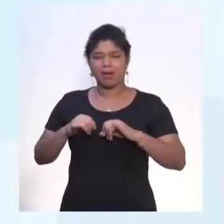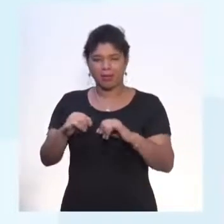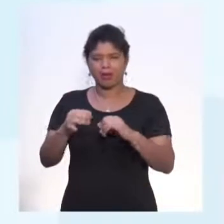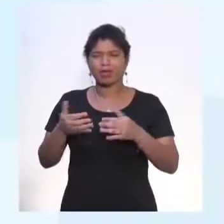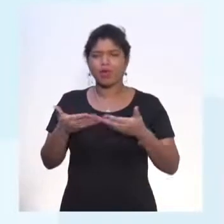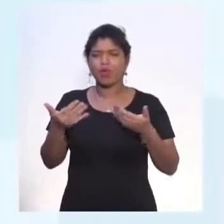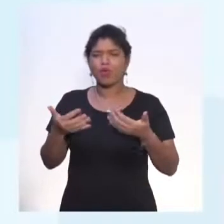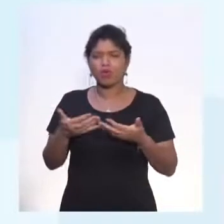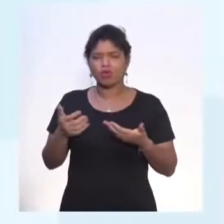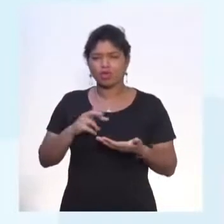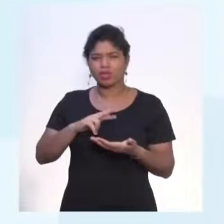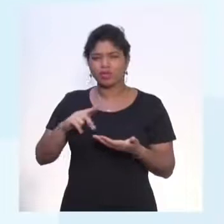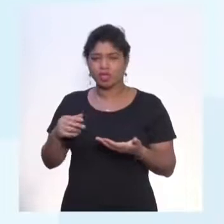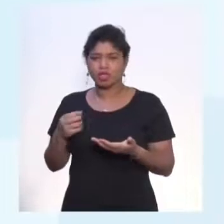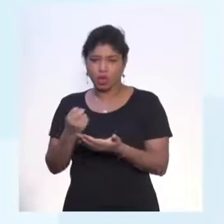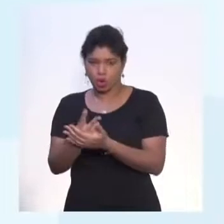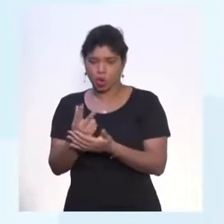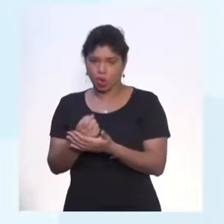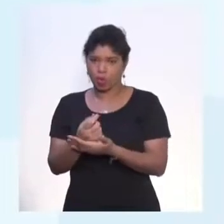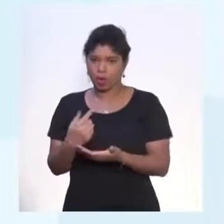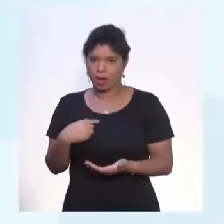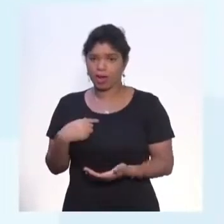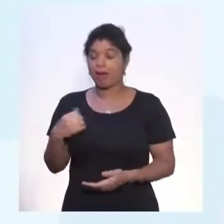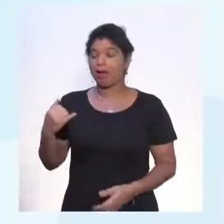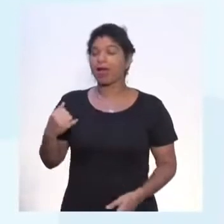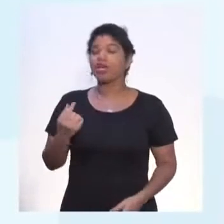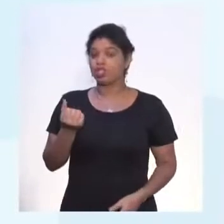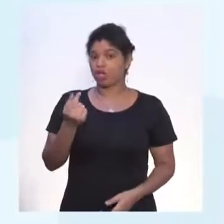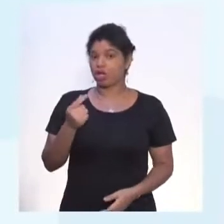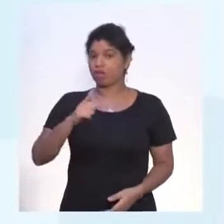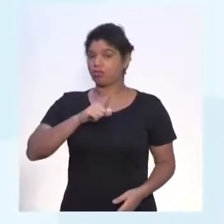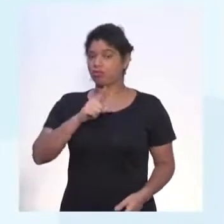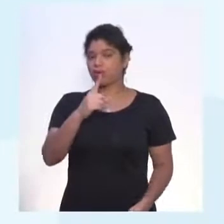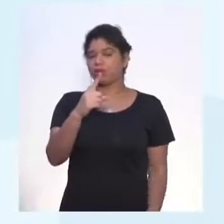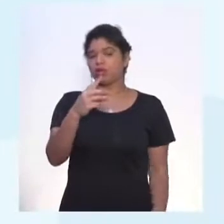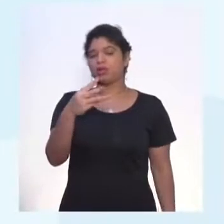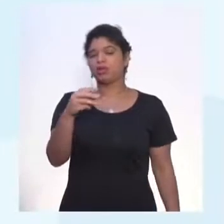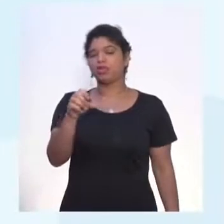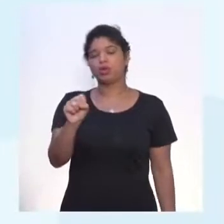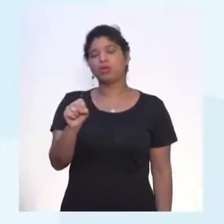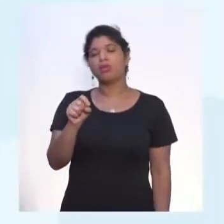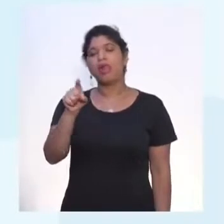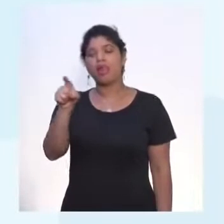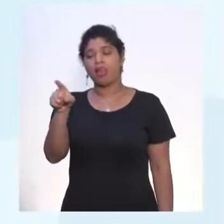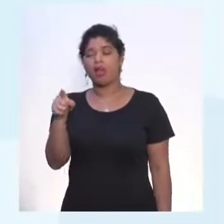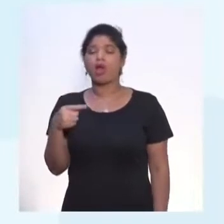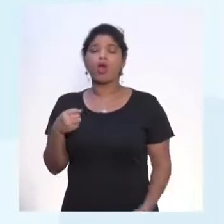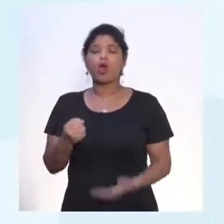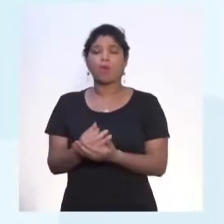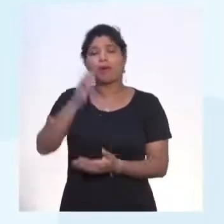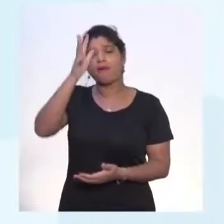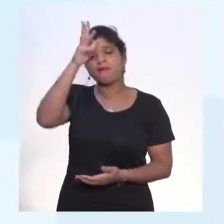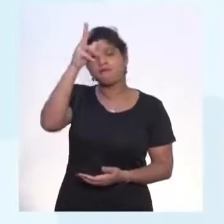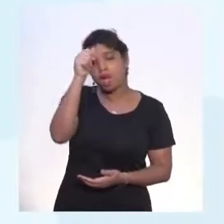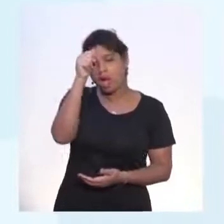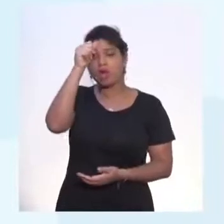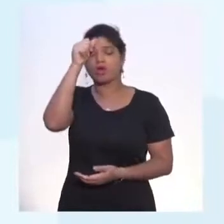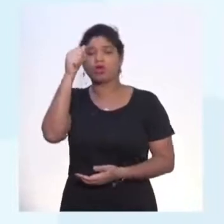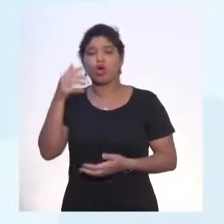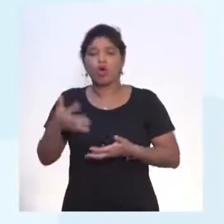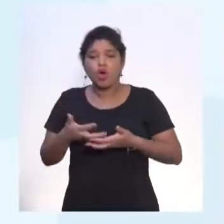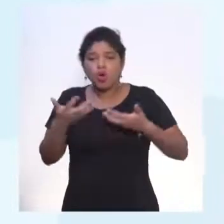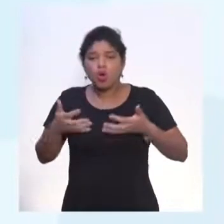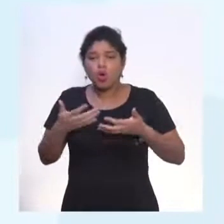fez compras, no caso aí, né? Ela fez compras de frango, frutas e verduras. Ao chegar em casa,